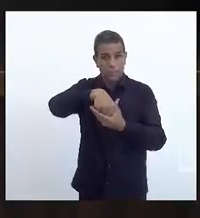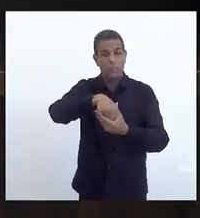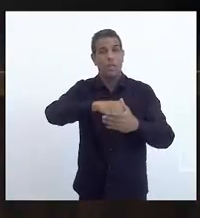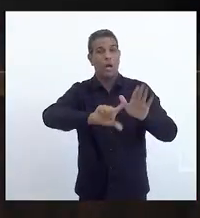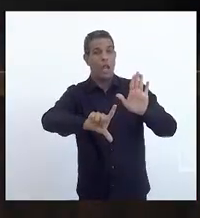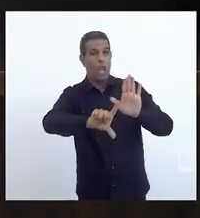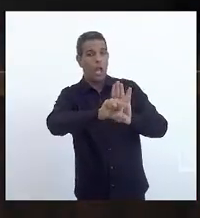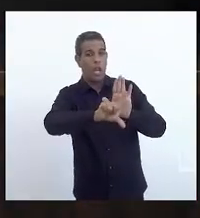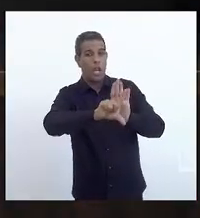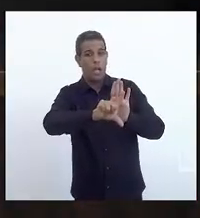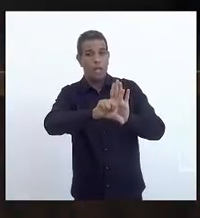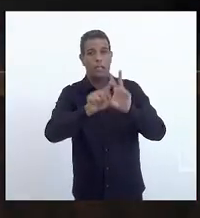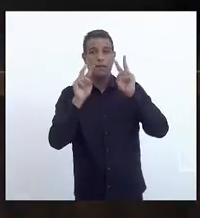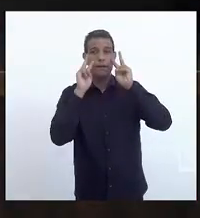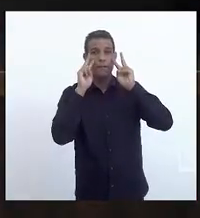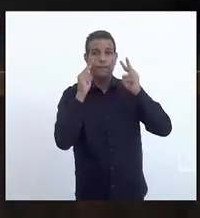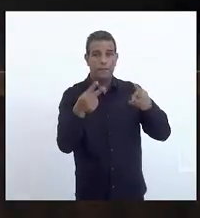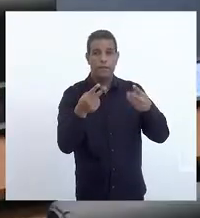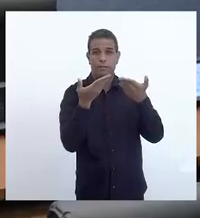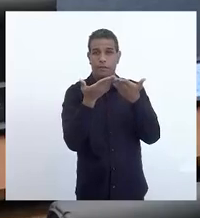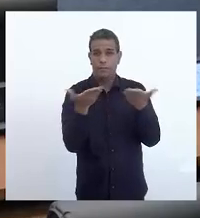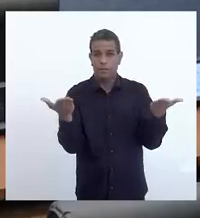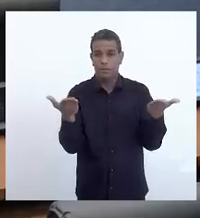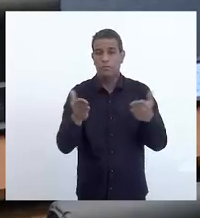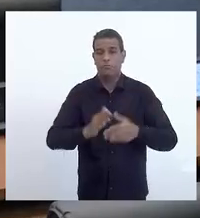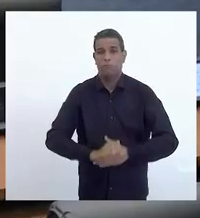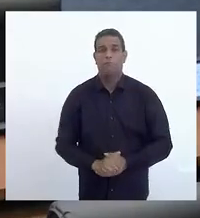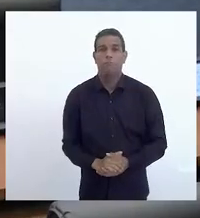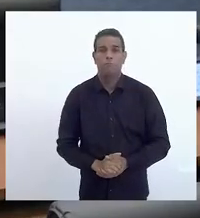existente, deputado Márcio Pacheco.